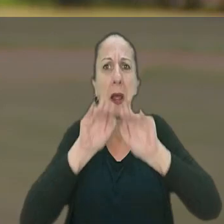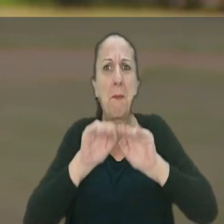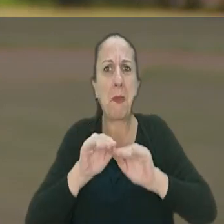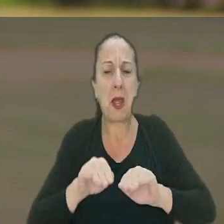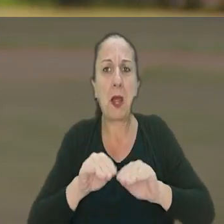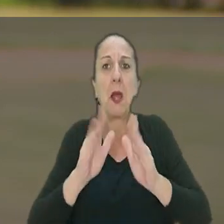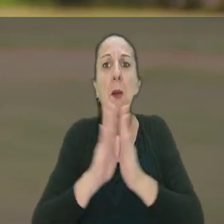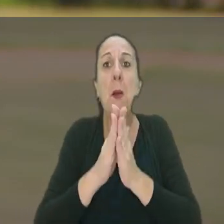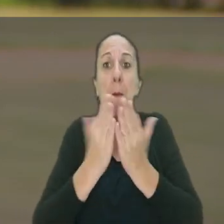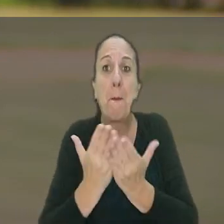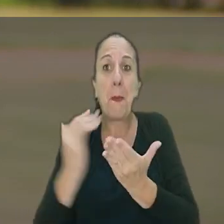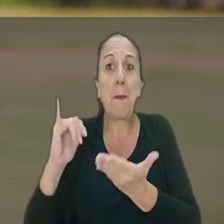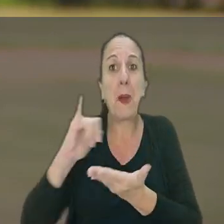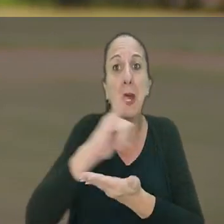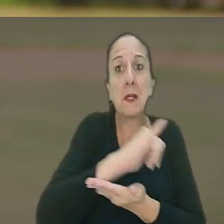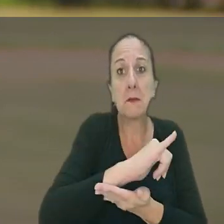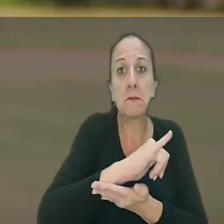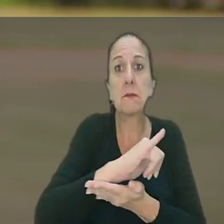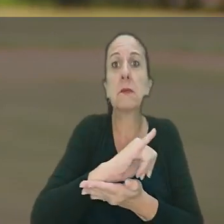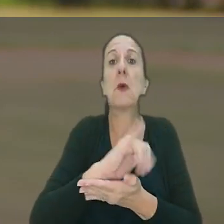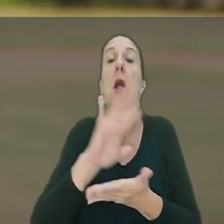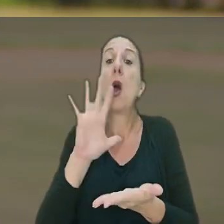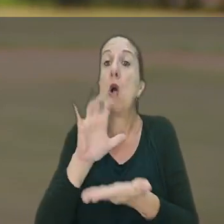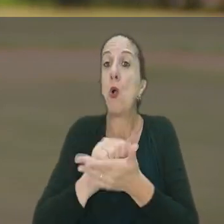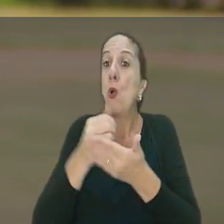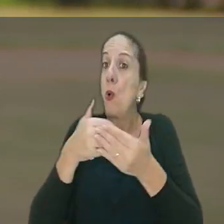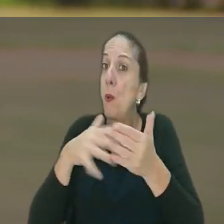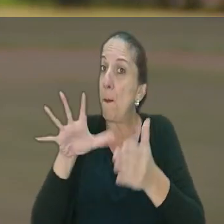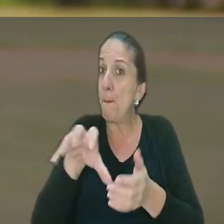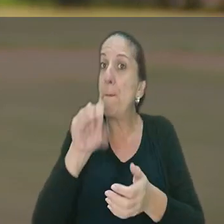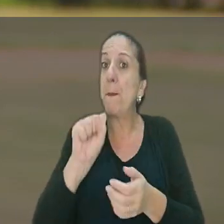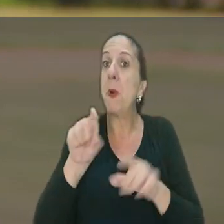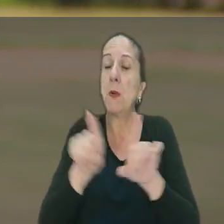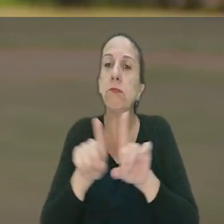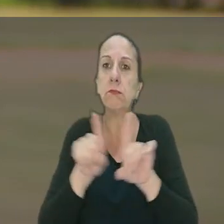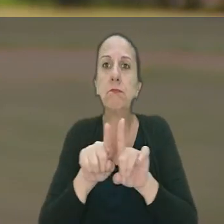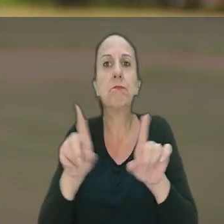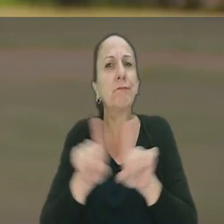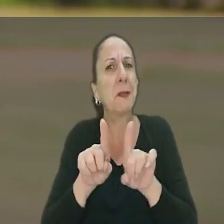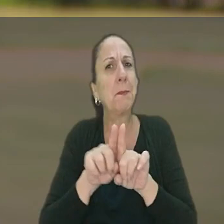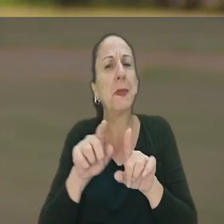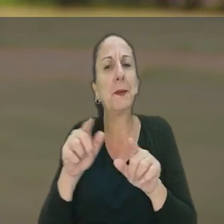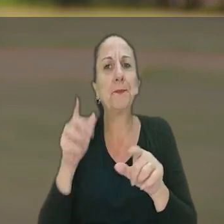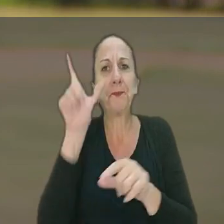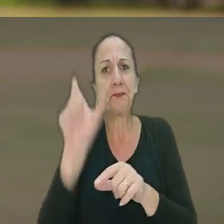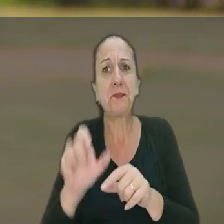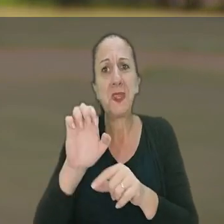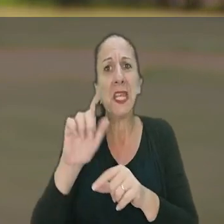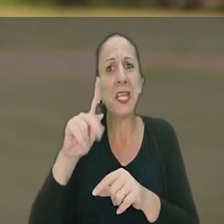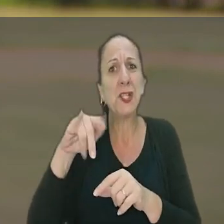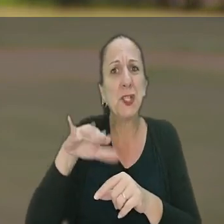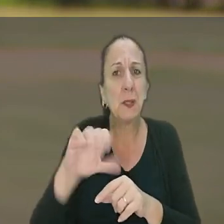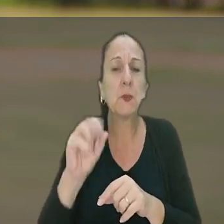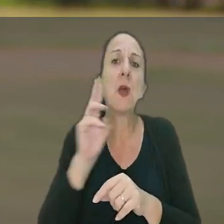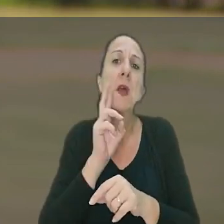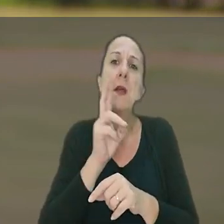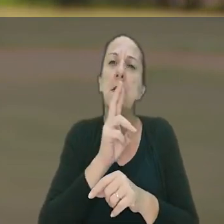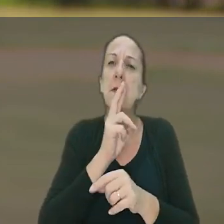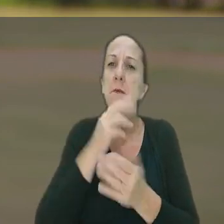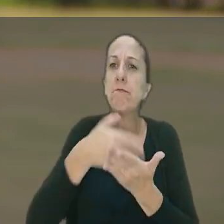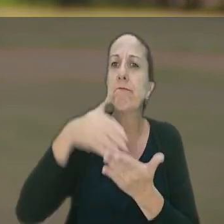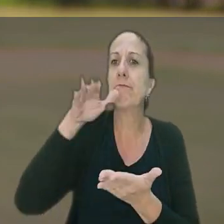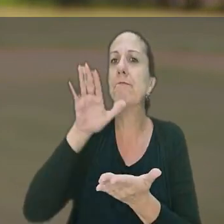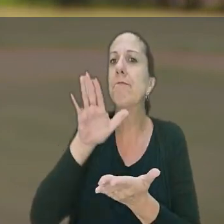Os passaportes dos trabalhadores tinham sido retidos pelo empregador, também egípcio. O restaurante foi então